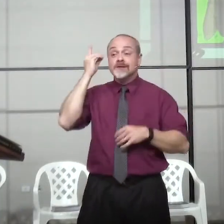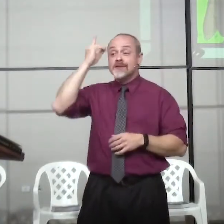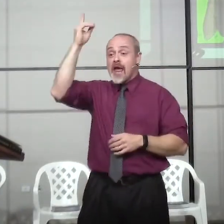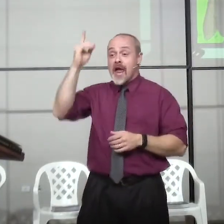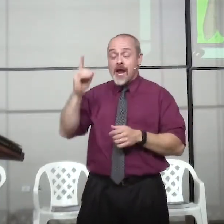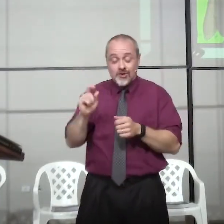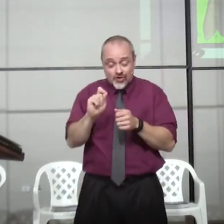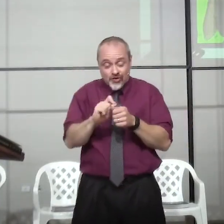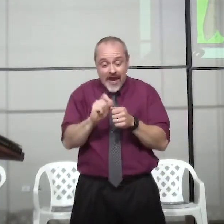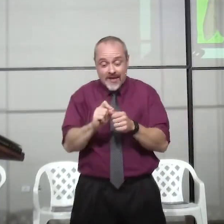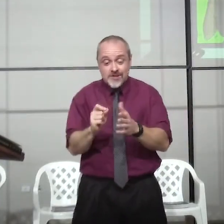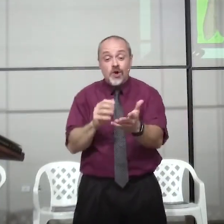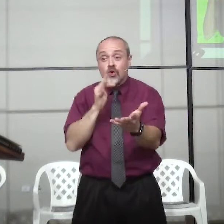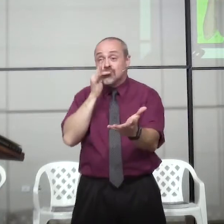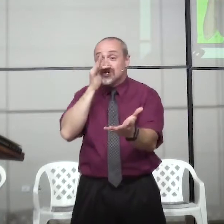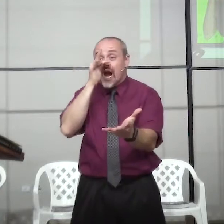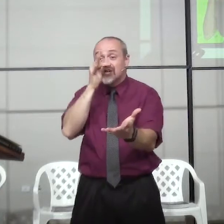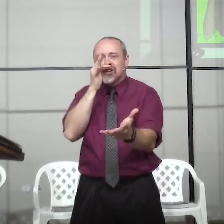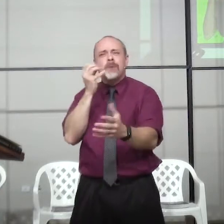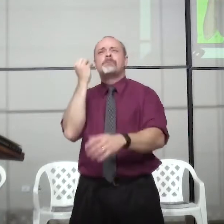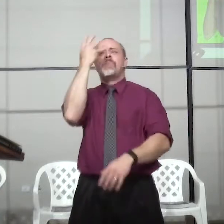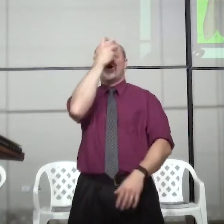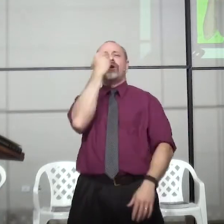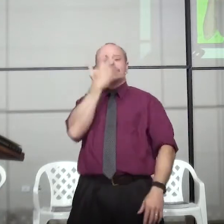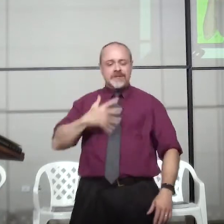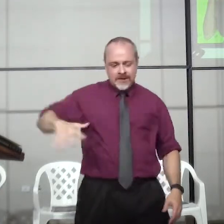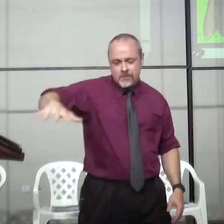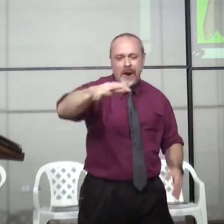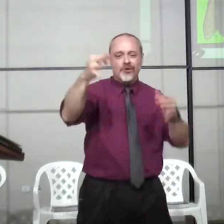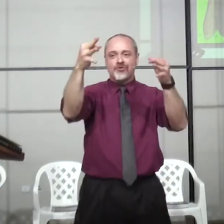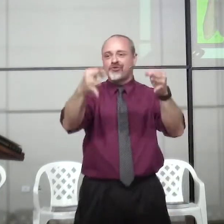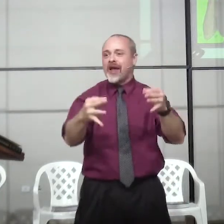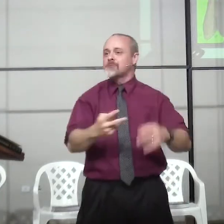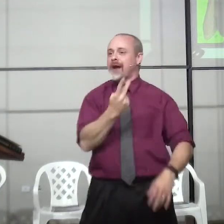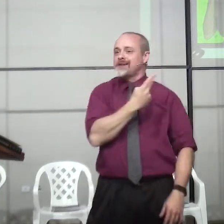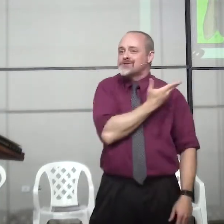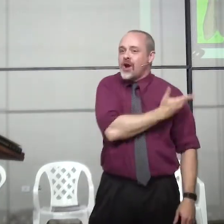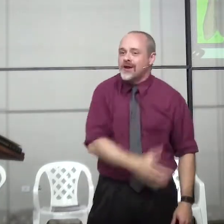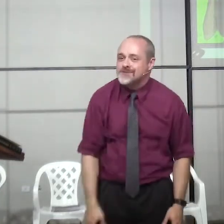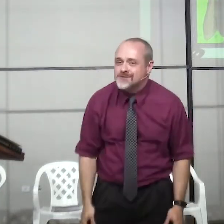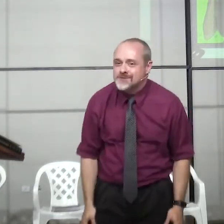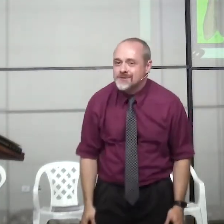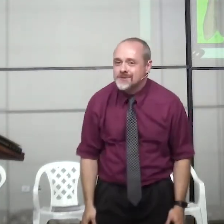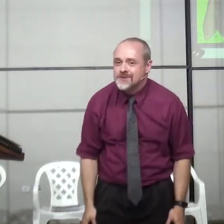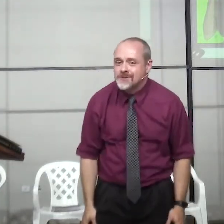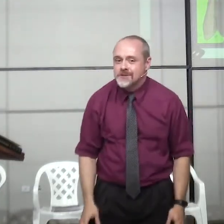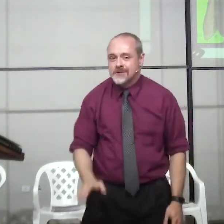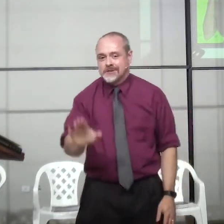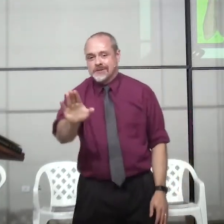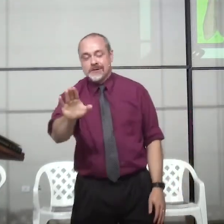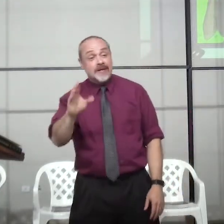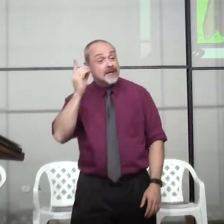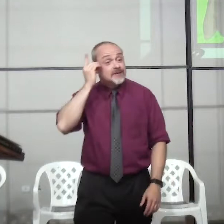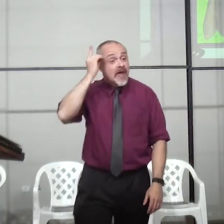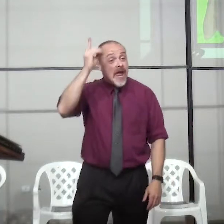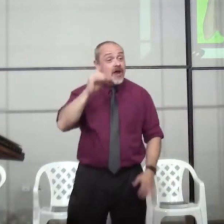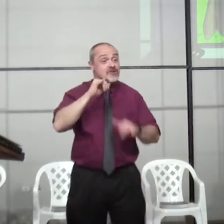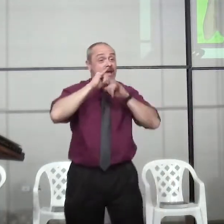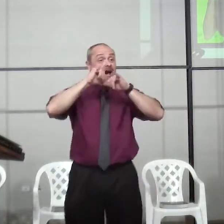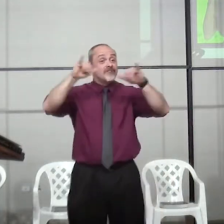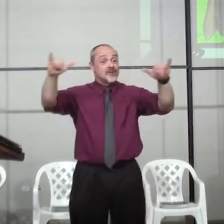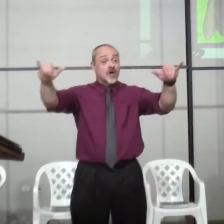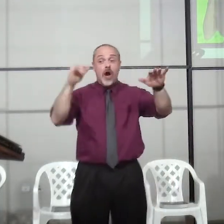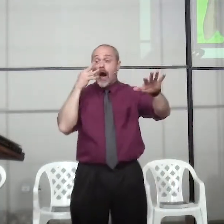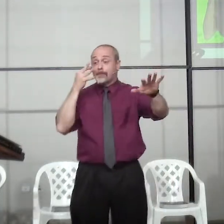perfeita. Deus fez um jardim bonito, perfeito para eles dois. E